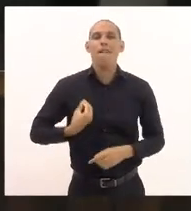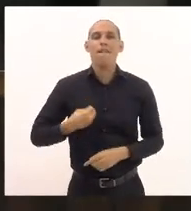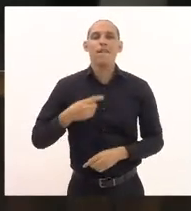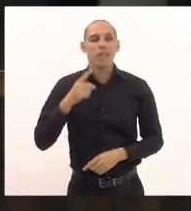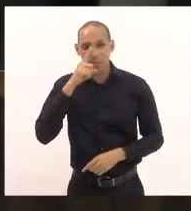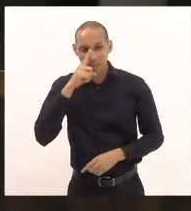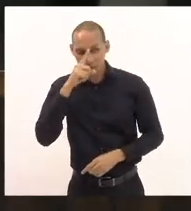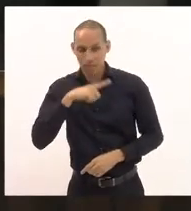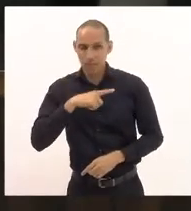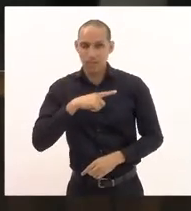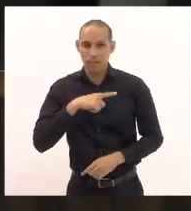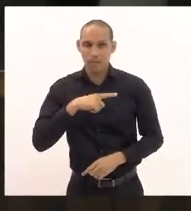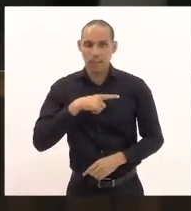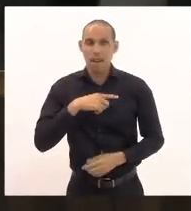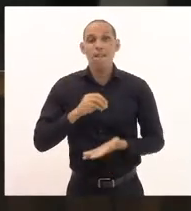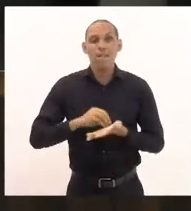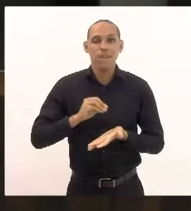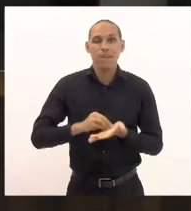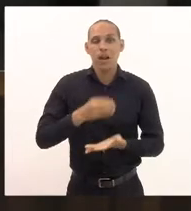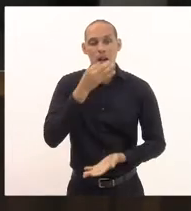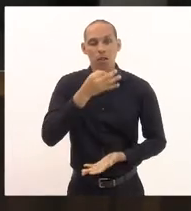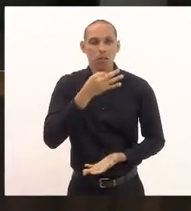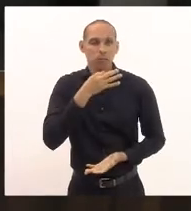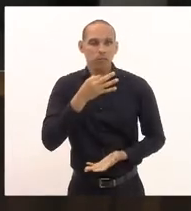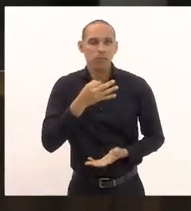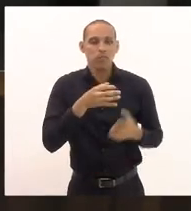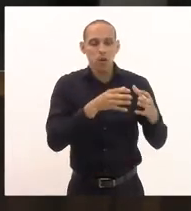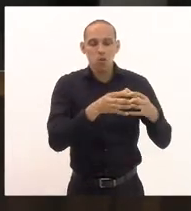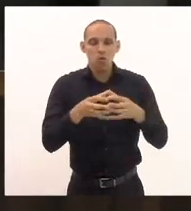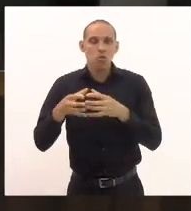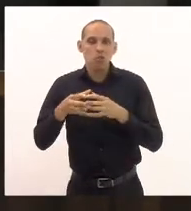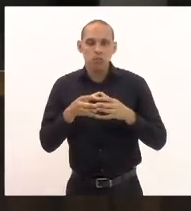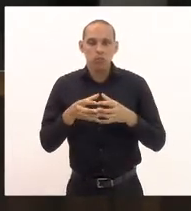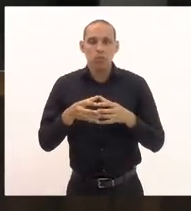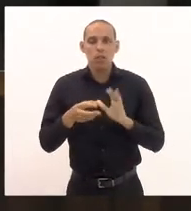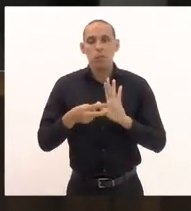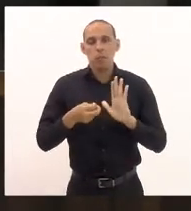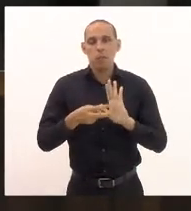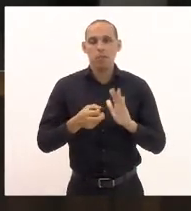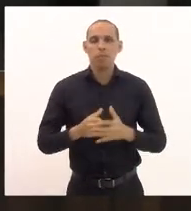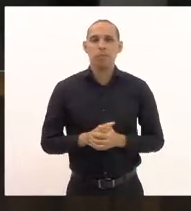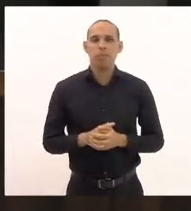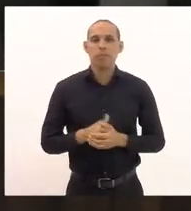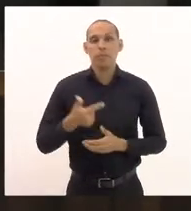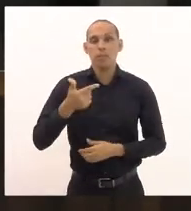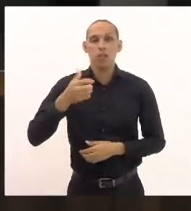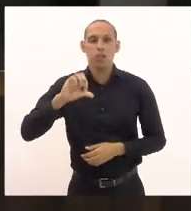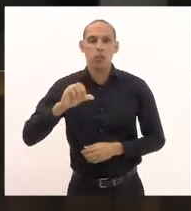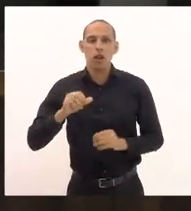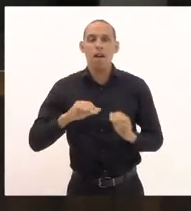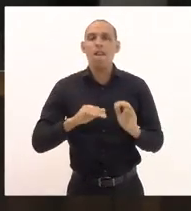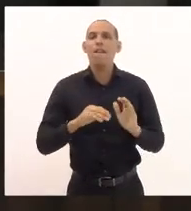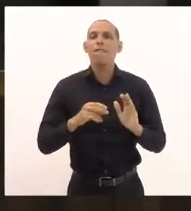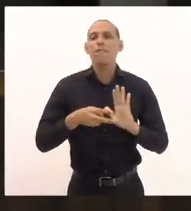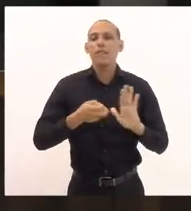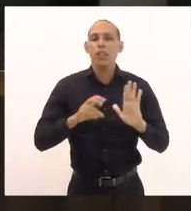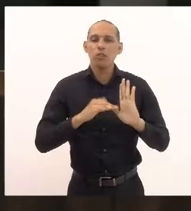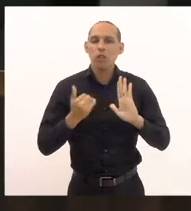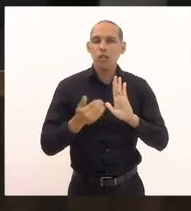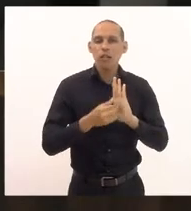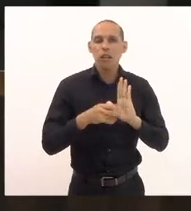providências. Pendendo de pareceres, a Comissão de Emendas Condicionais e veto. 29º, veto total aposto ao projeto de lei